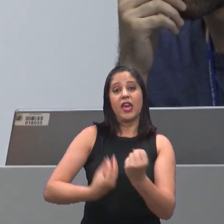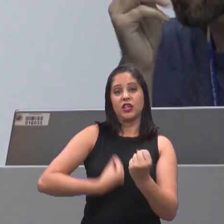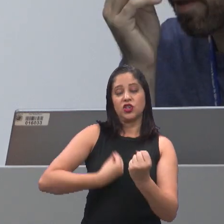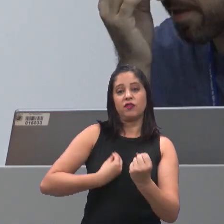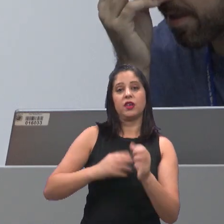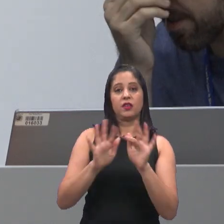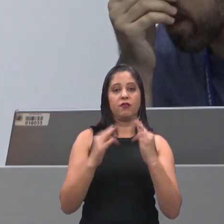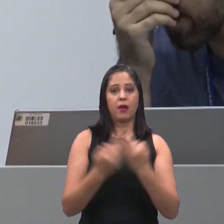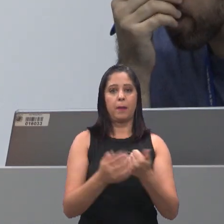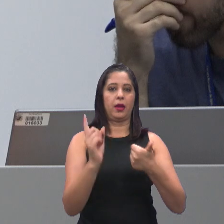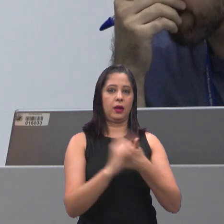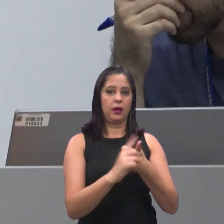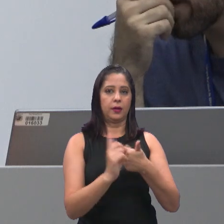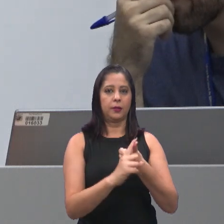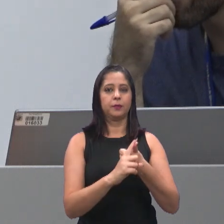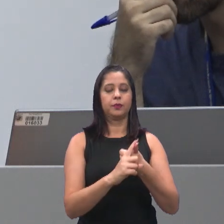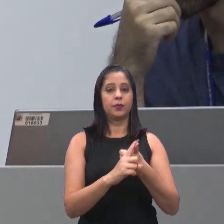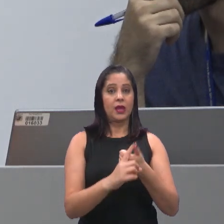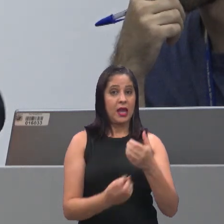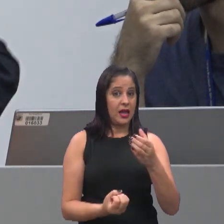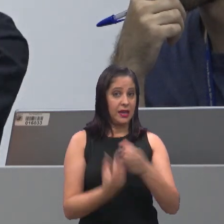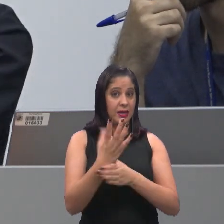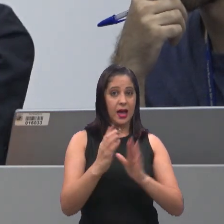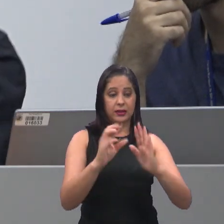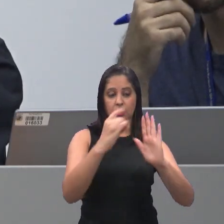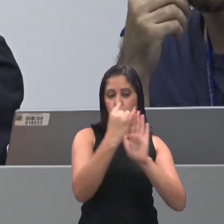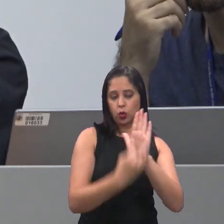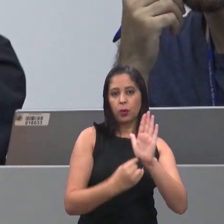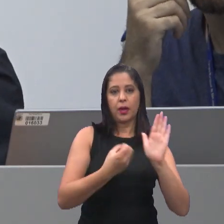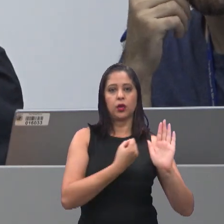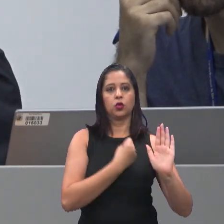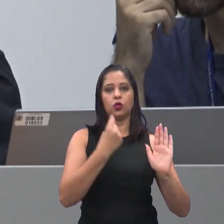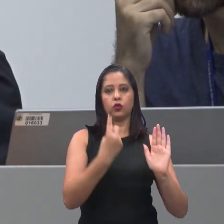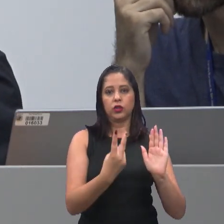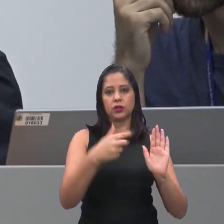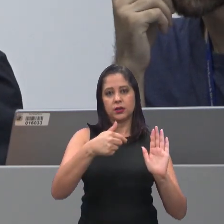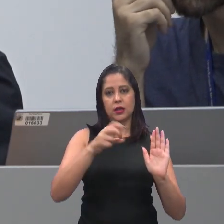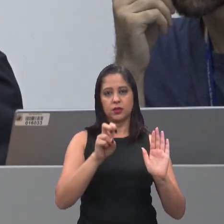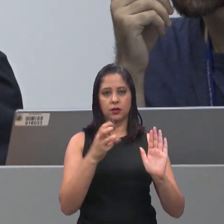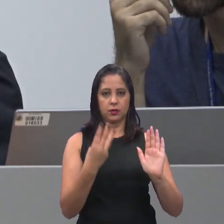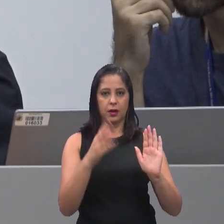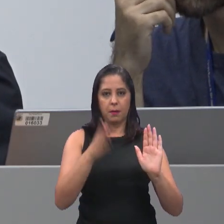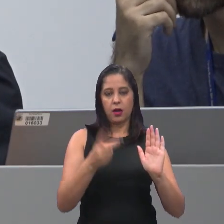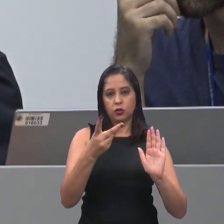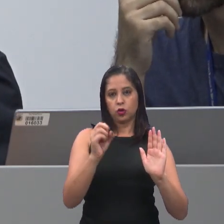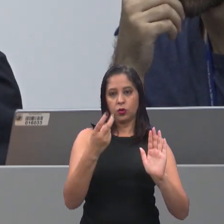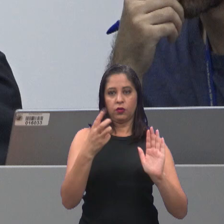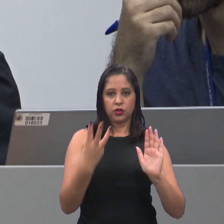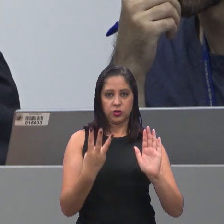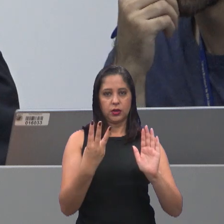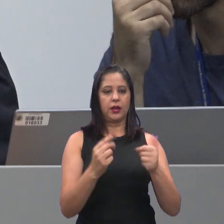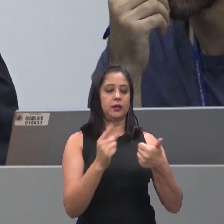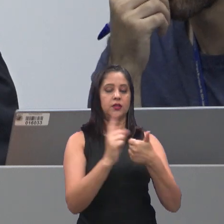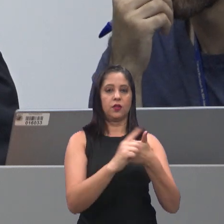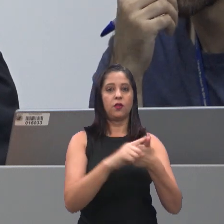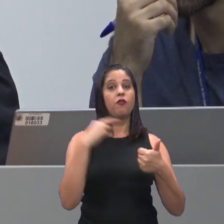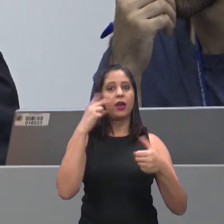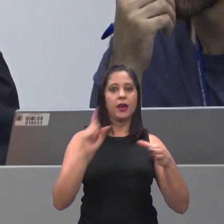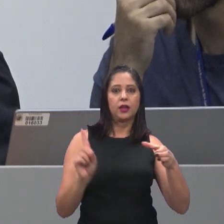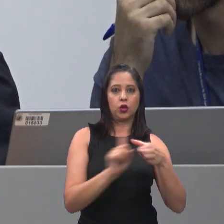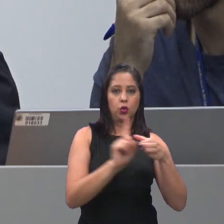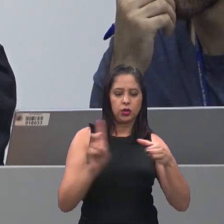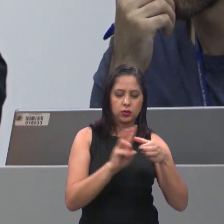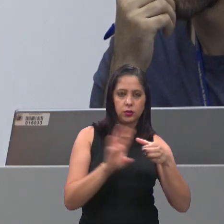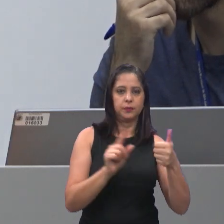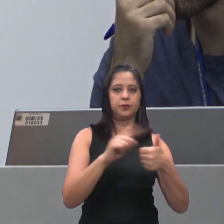Família, criada pelo requerimento número 2753/2003, formada pelos vereadores